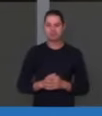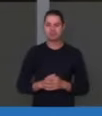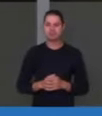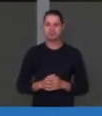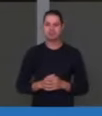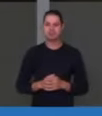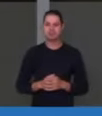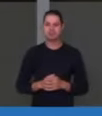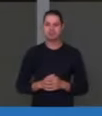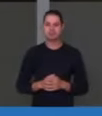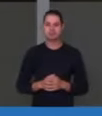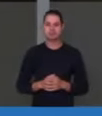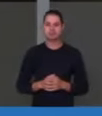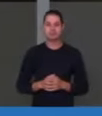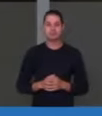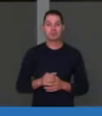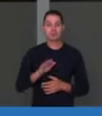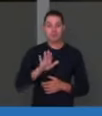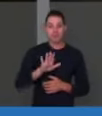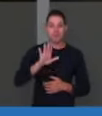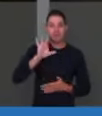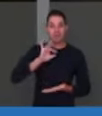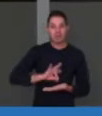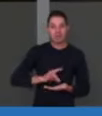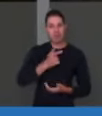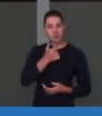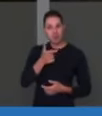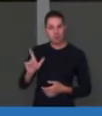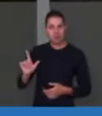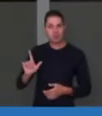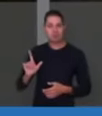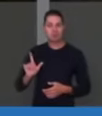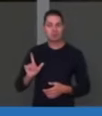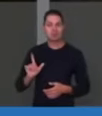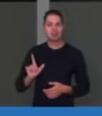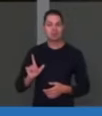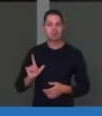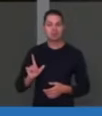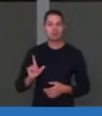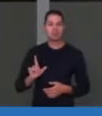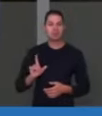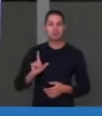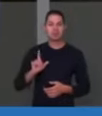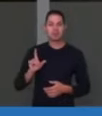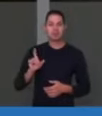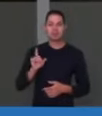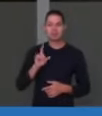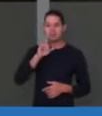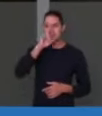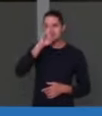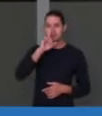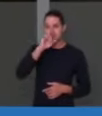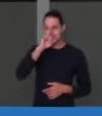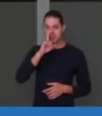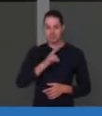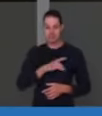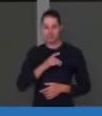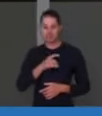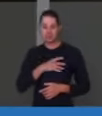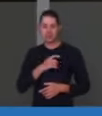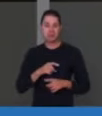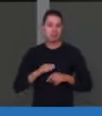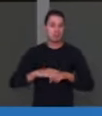por favor. Mas a verdade é outra. Nada é mais temido por um fascista do que a liberdade de